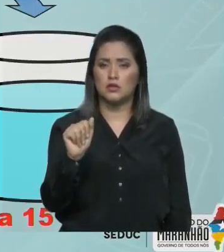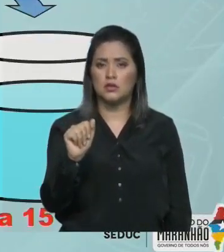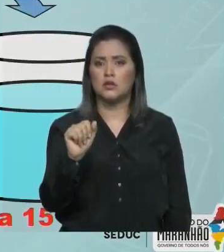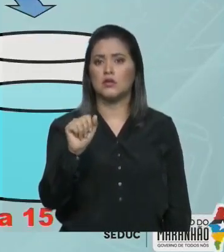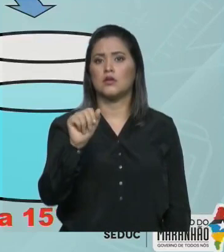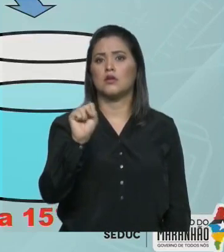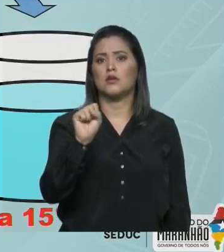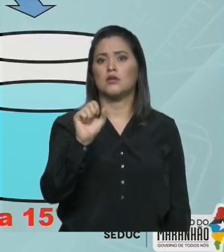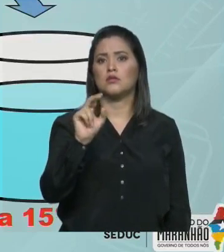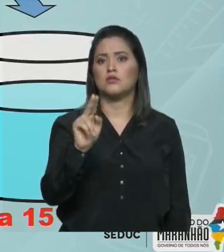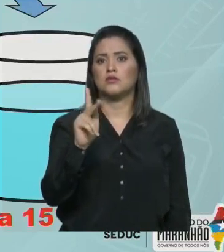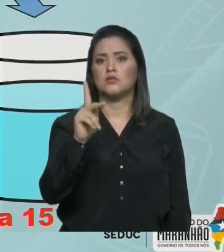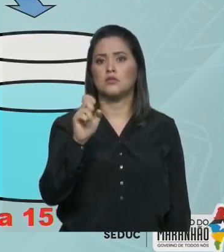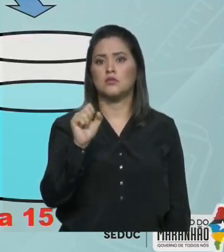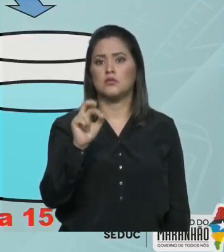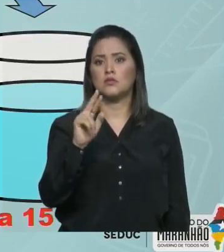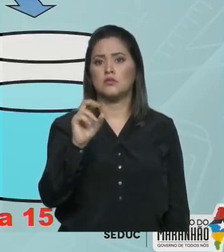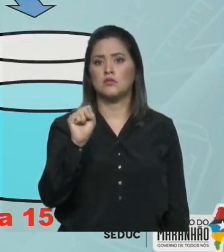É